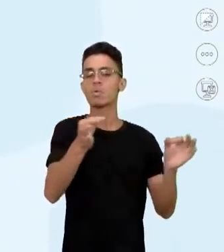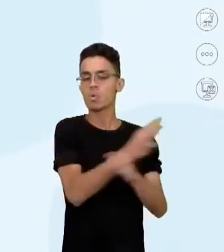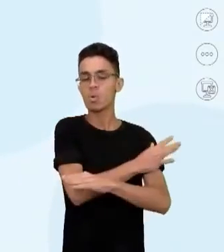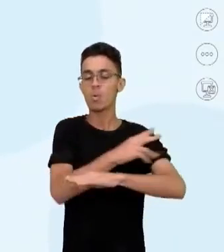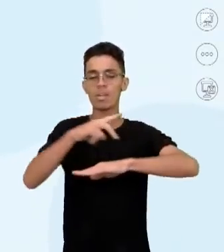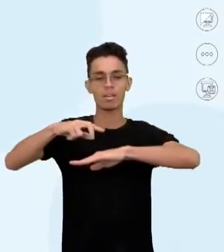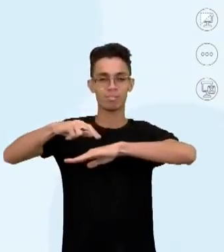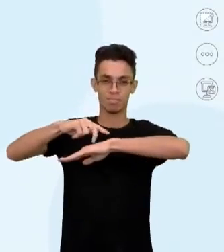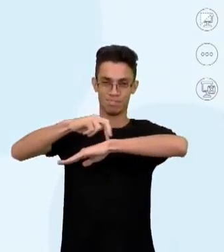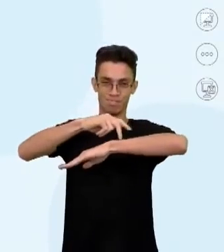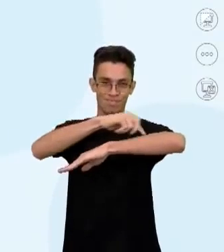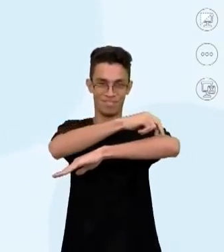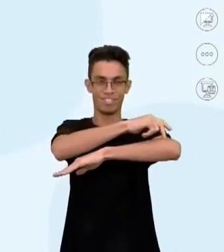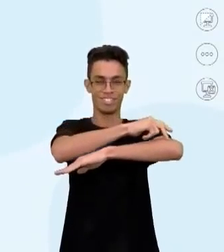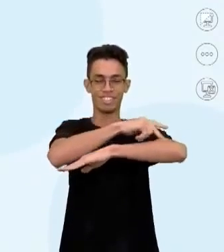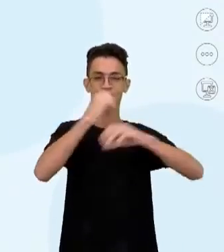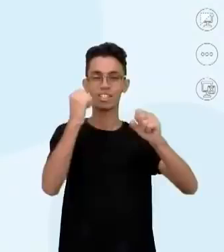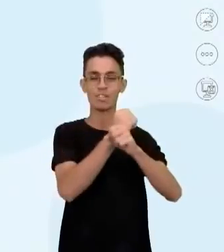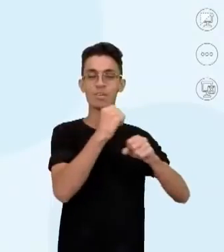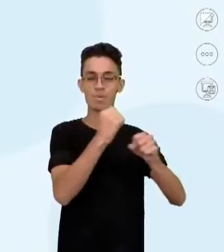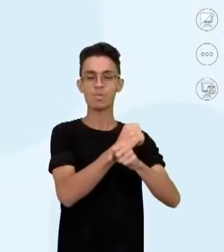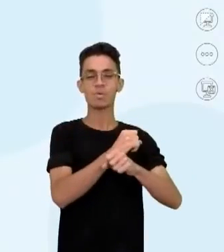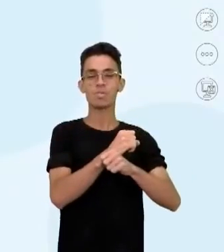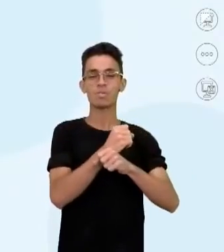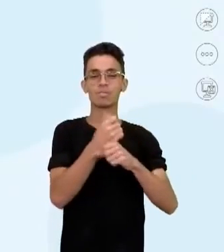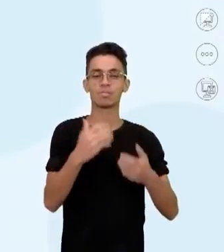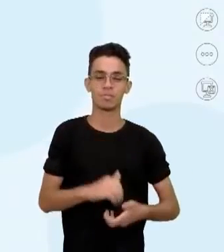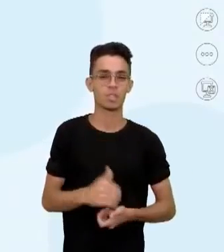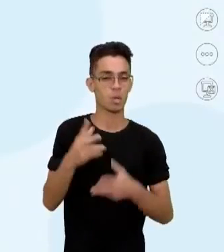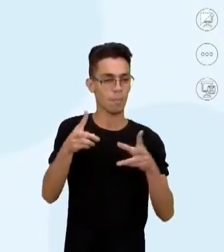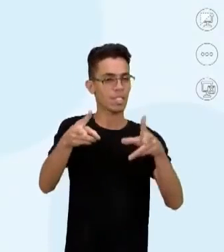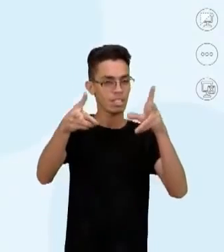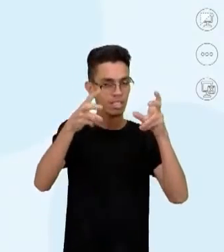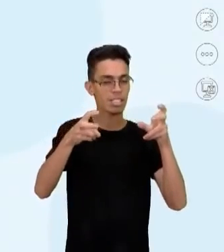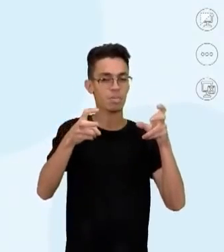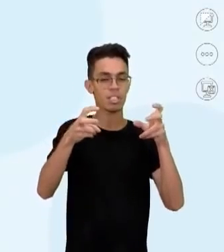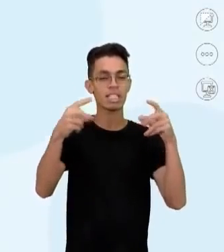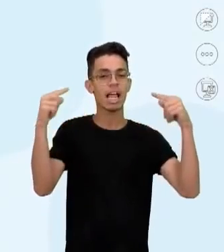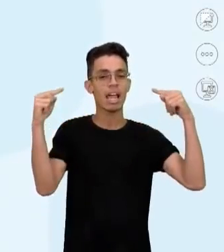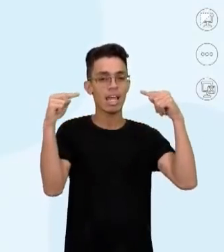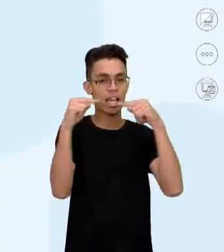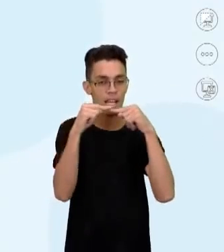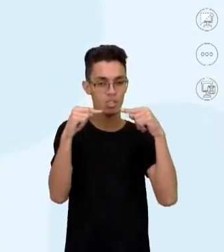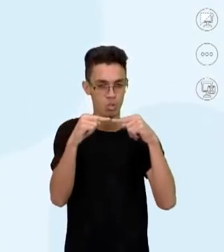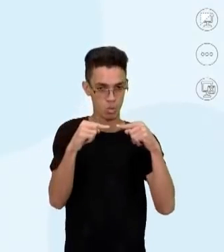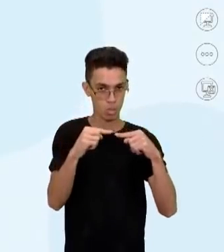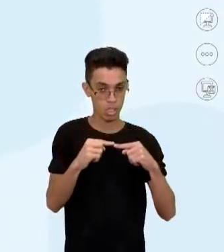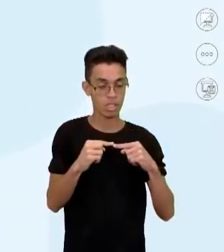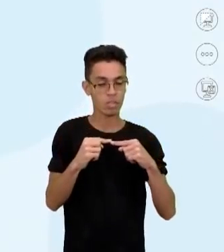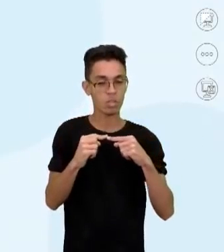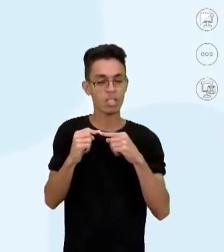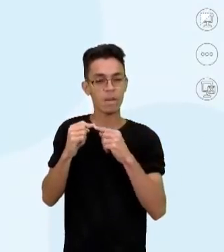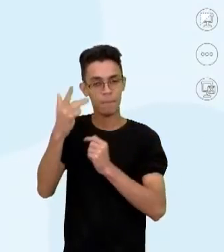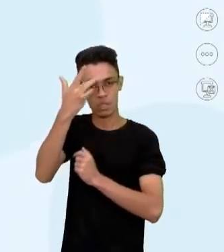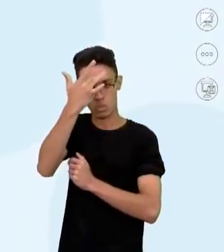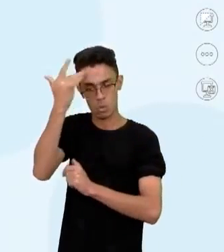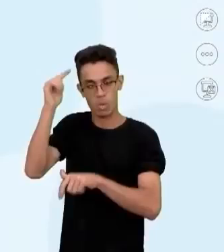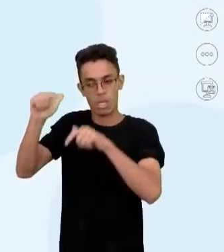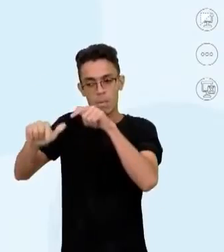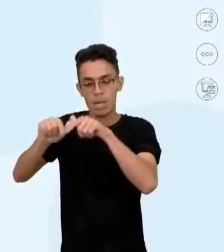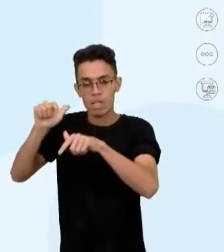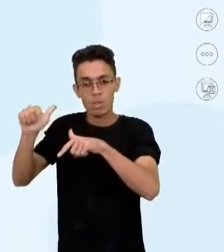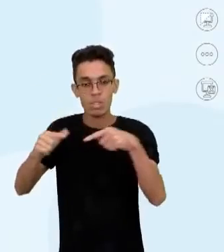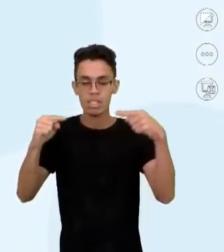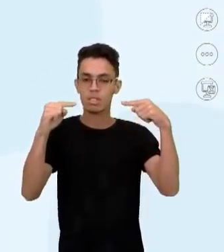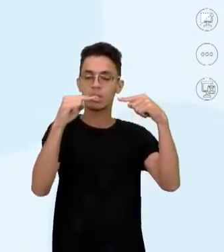seriam necessários para a construção dessa mesma ponte? Veja, ele está relacionando trabalhadores com